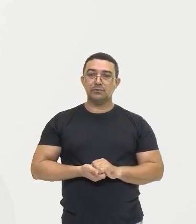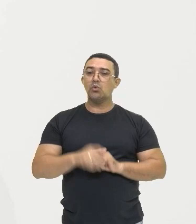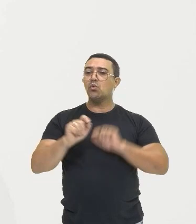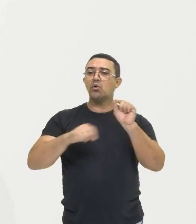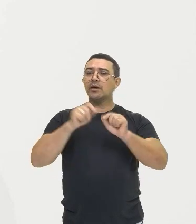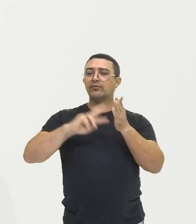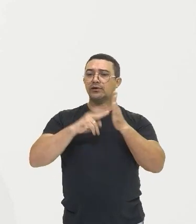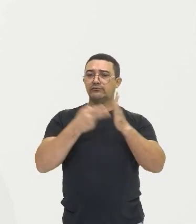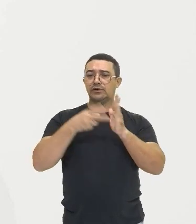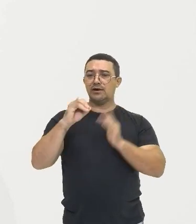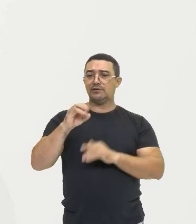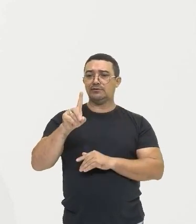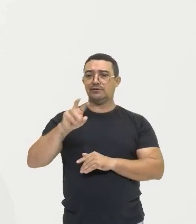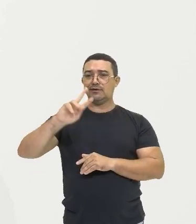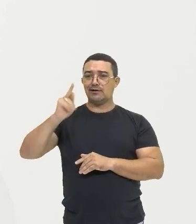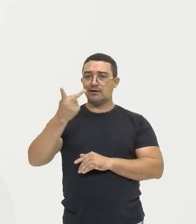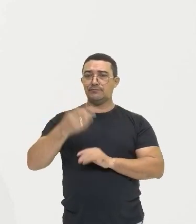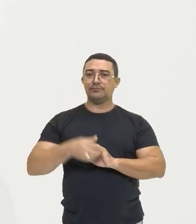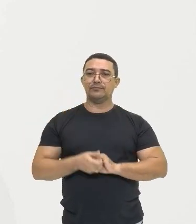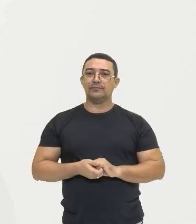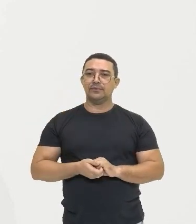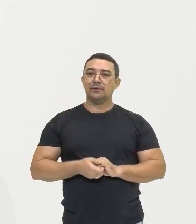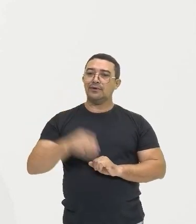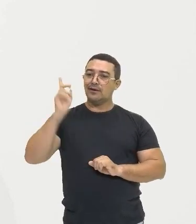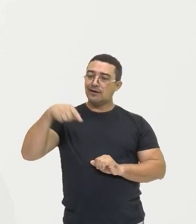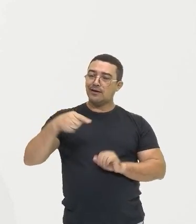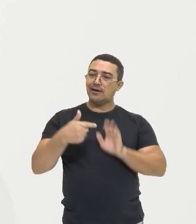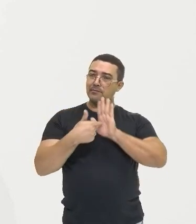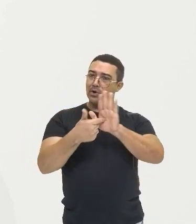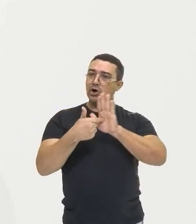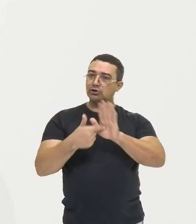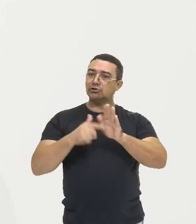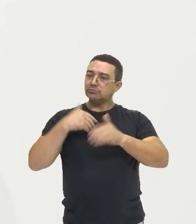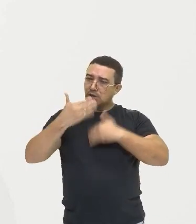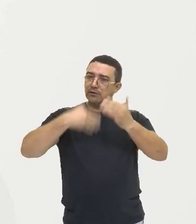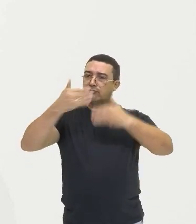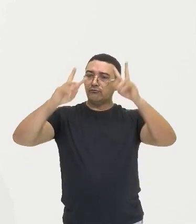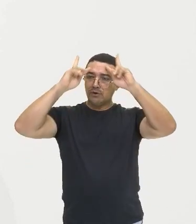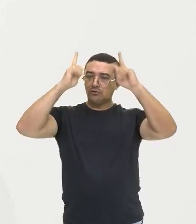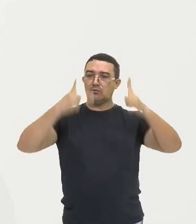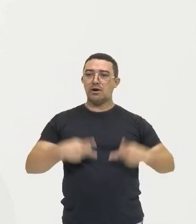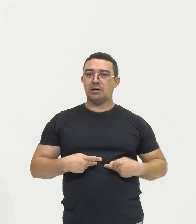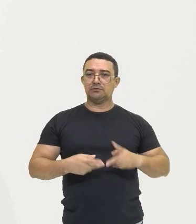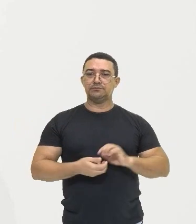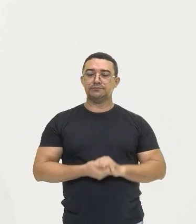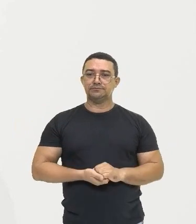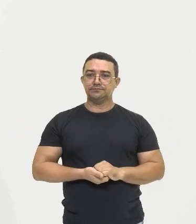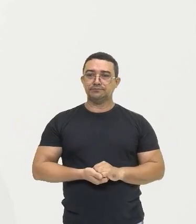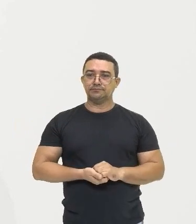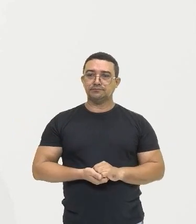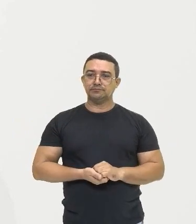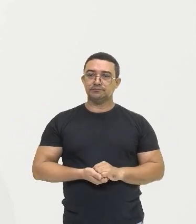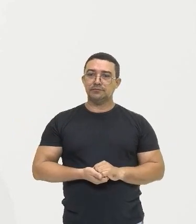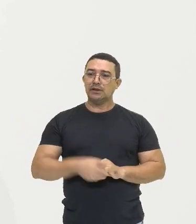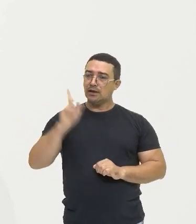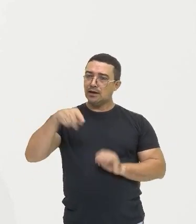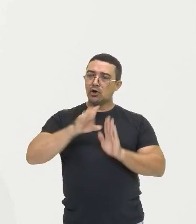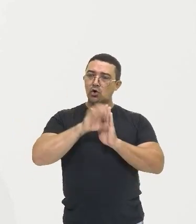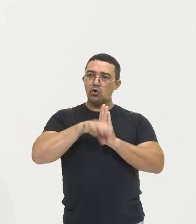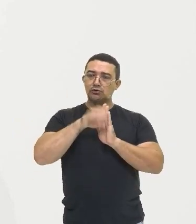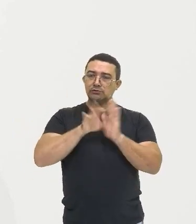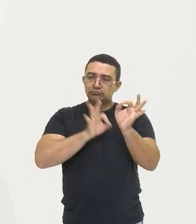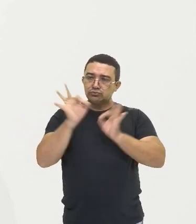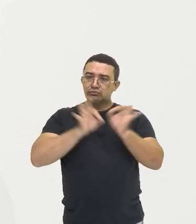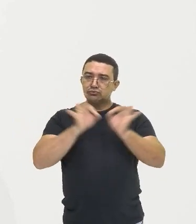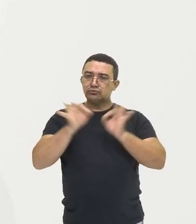IDH, professor? Índice de Desenvolvimento Humano. é um conceito, né? Foi um conceito elaborado, pela